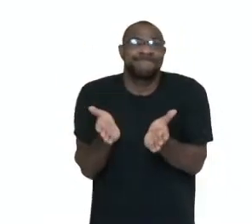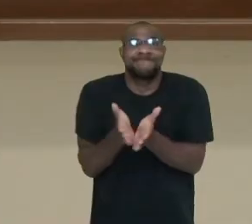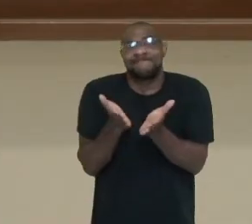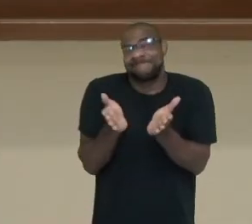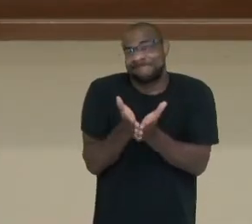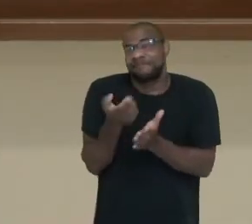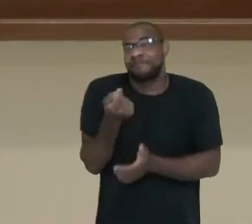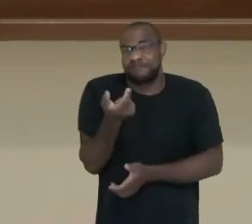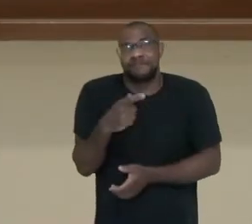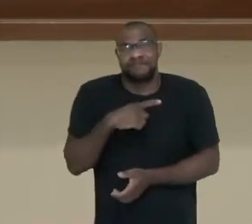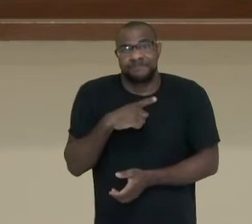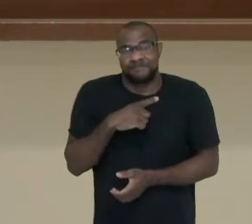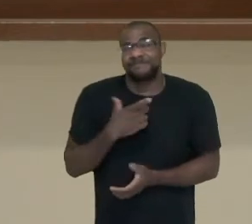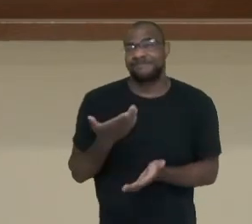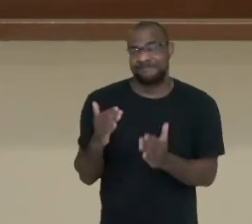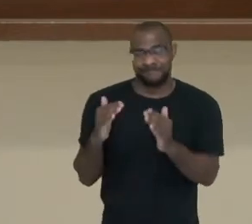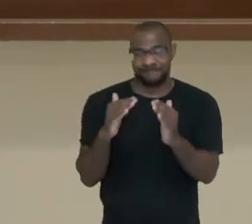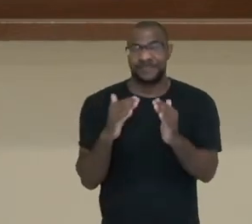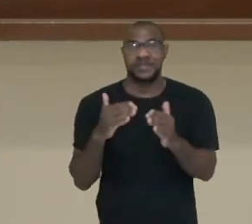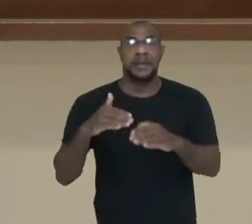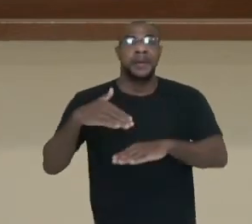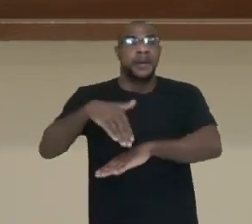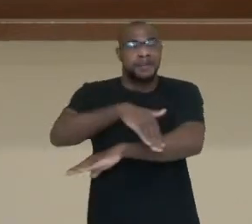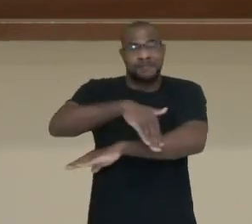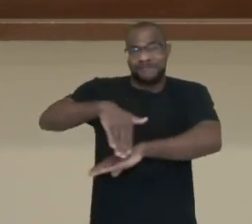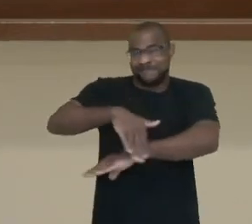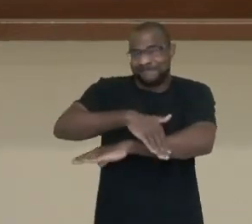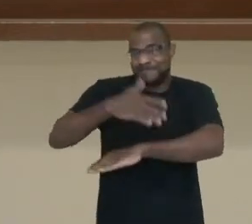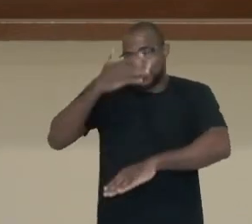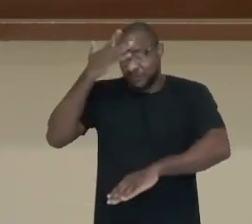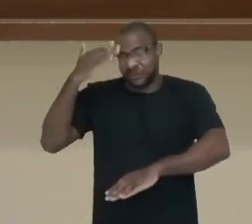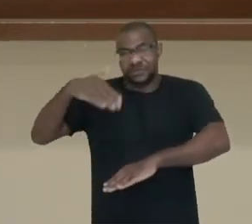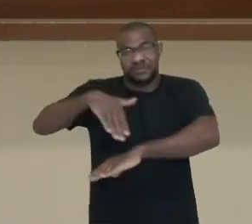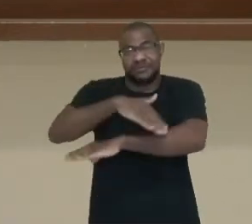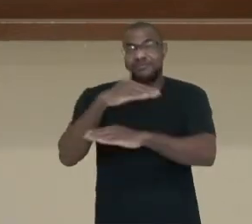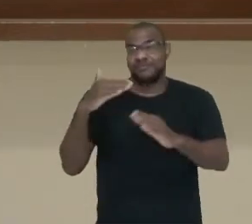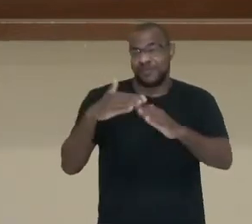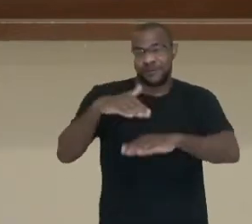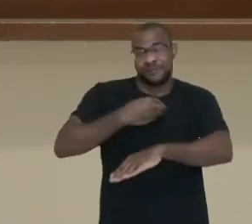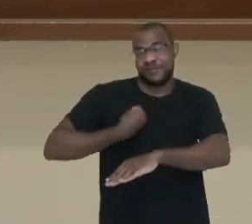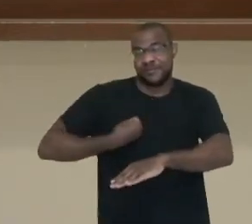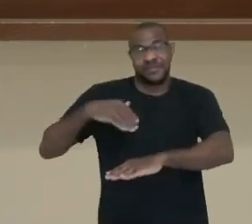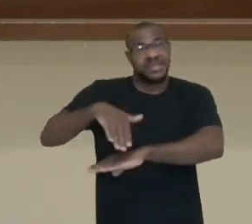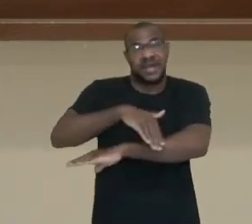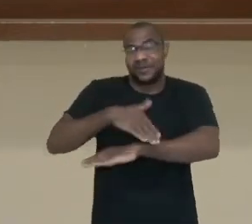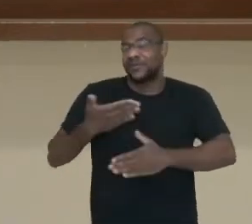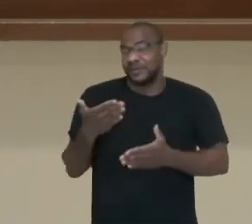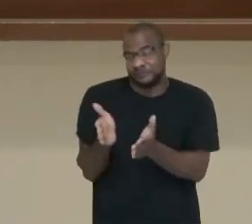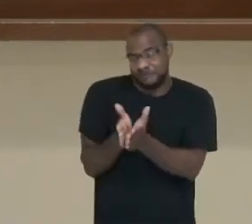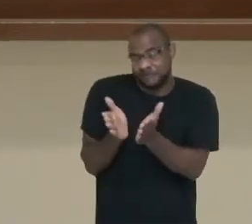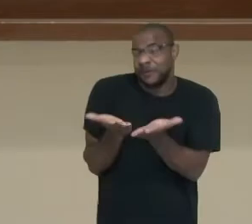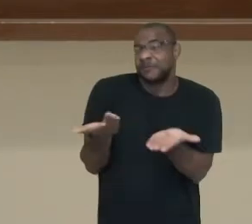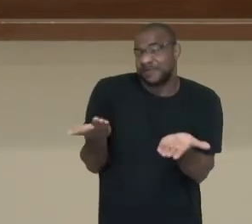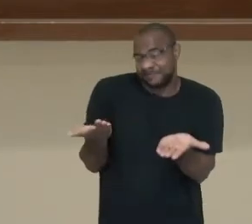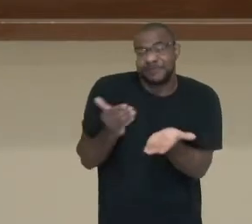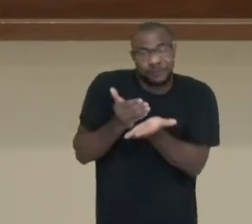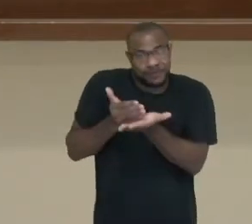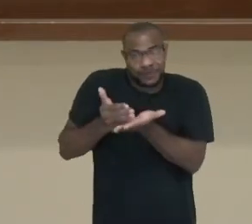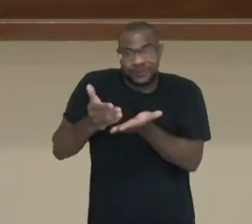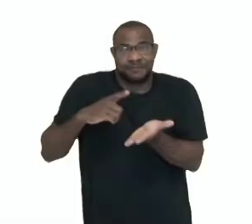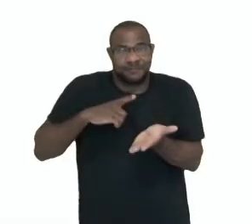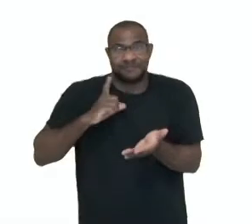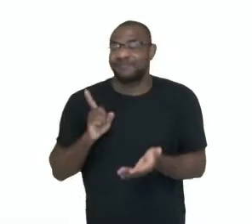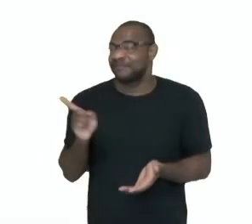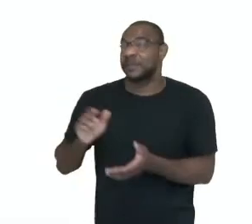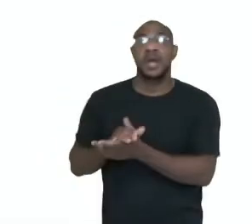aqui retratados como moradores de rua. A observação dessa evolução pode ser vista aqui, ó. Então é